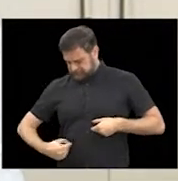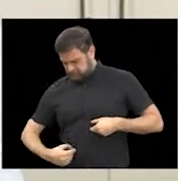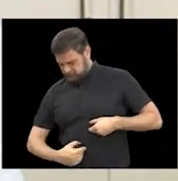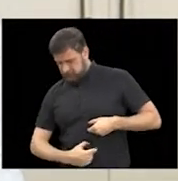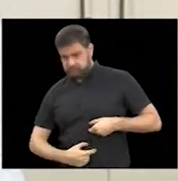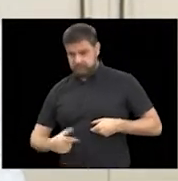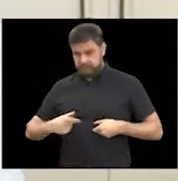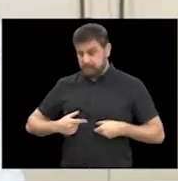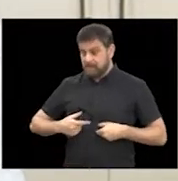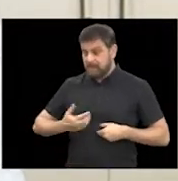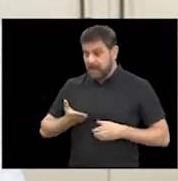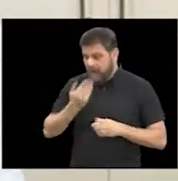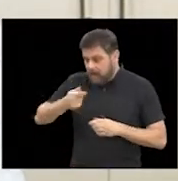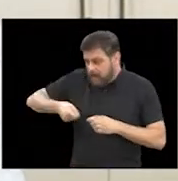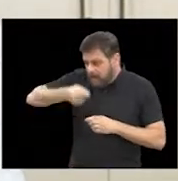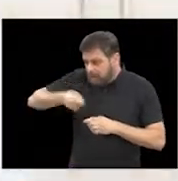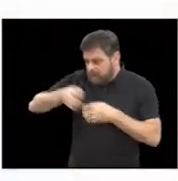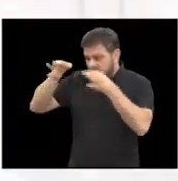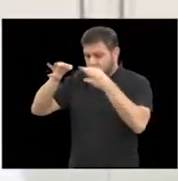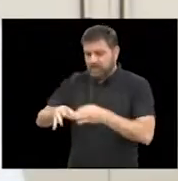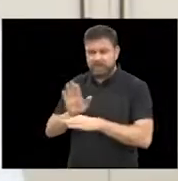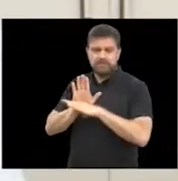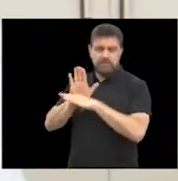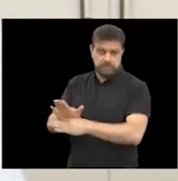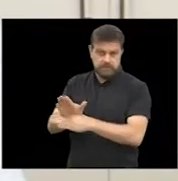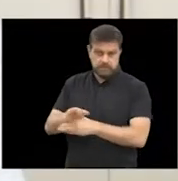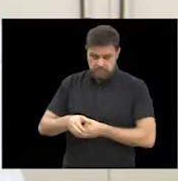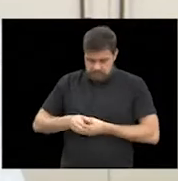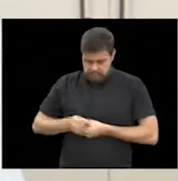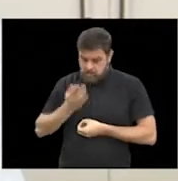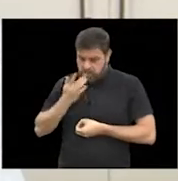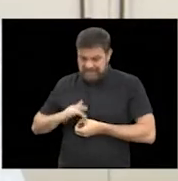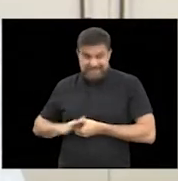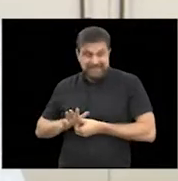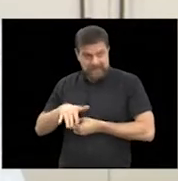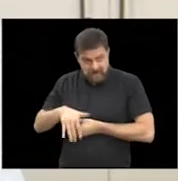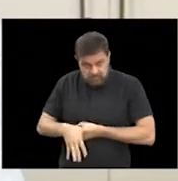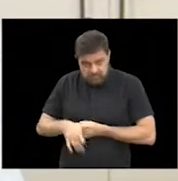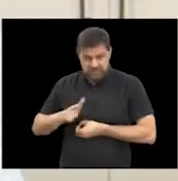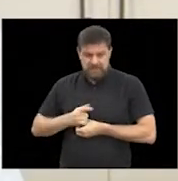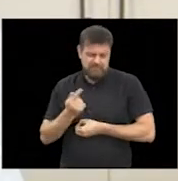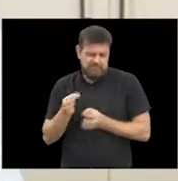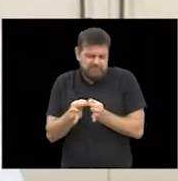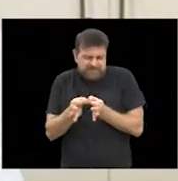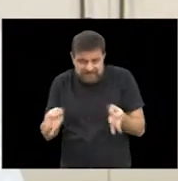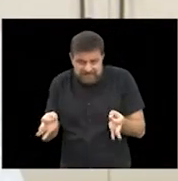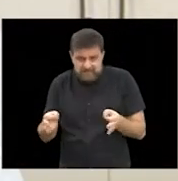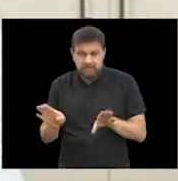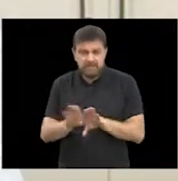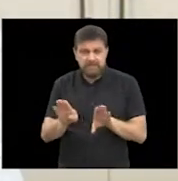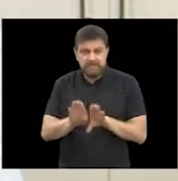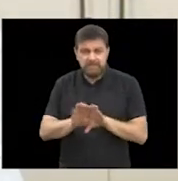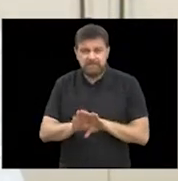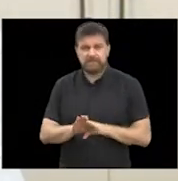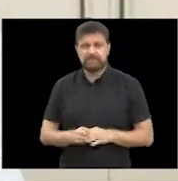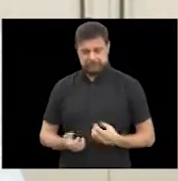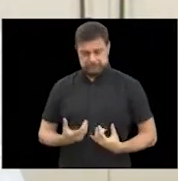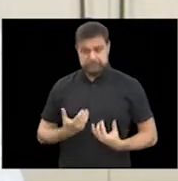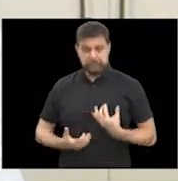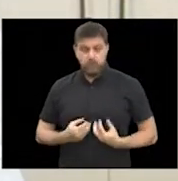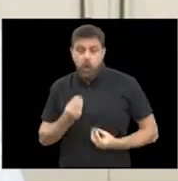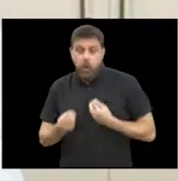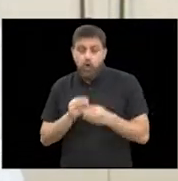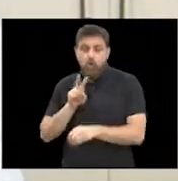intestino, e a alimentação pode ajudar muito sim. Para úlcera tem uma coisa tão simples, e inclusive para gastrite, mas inclusive